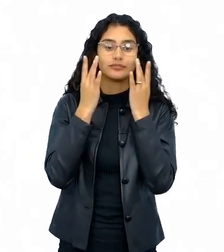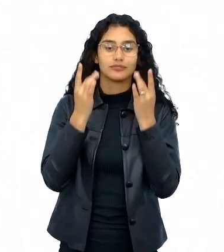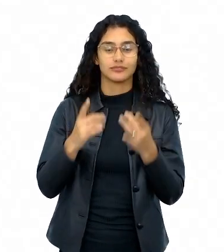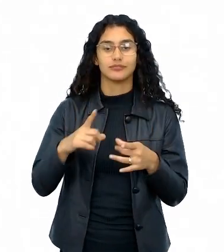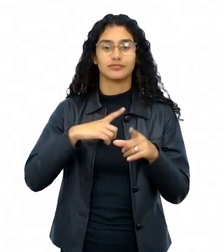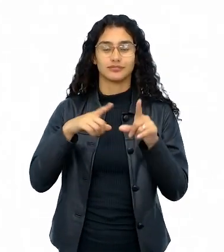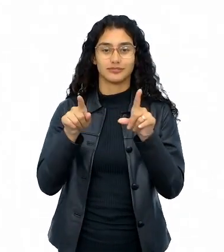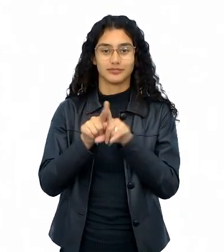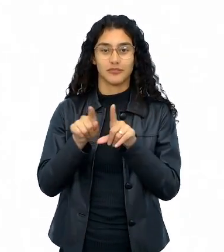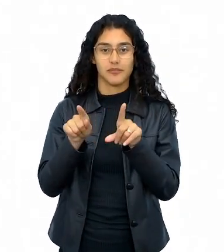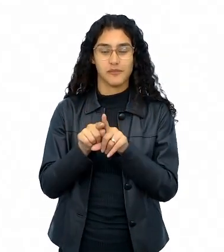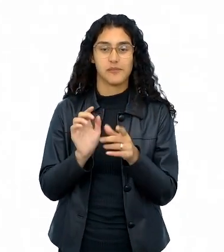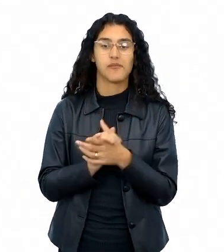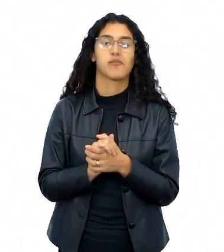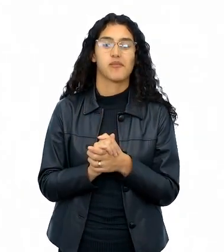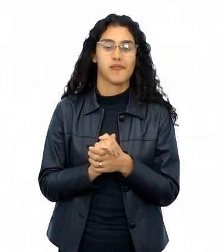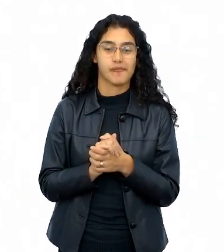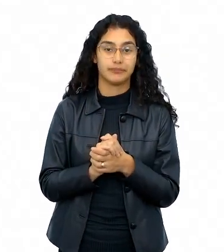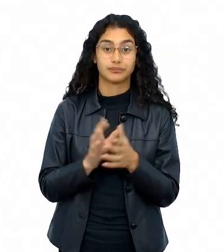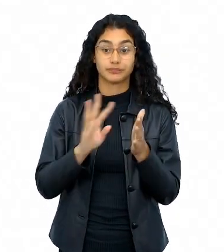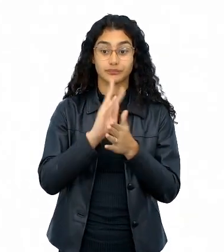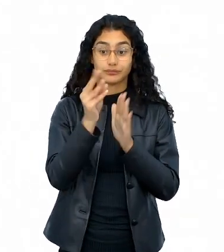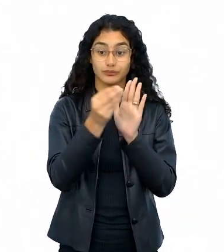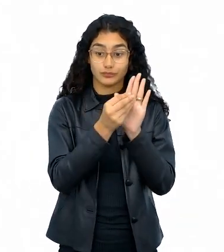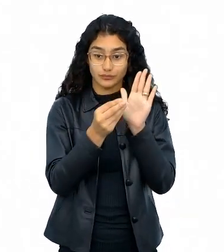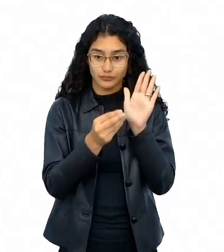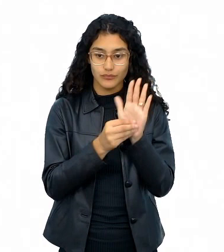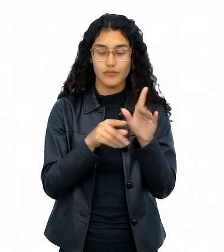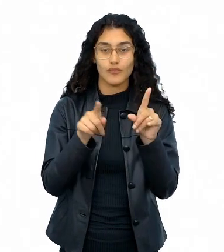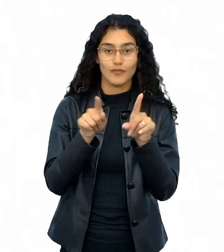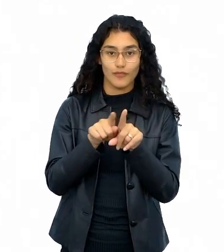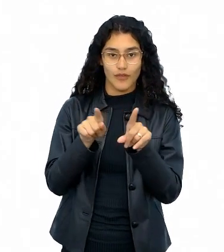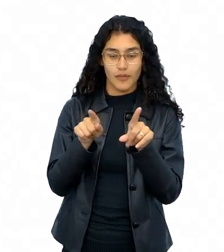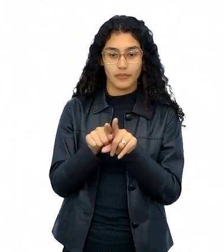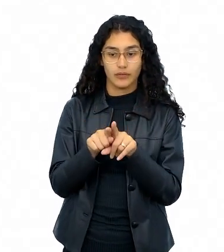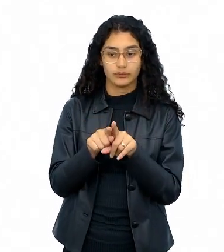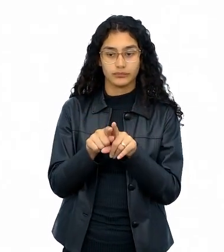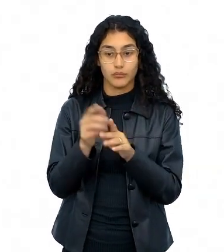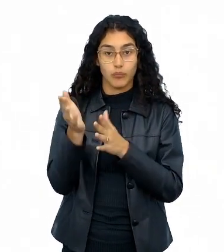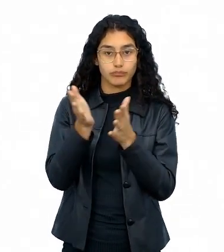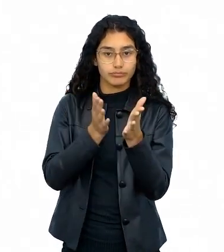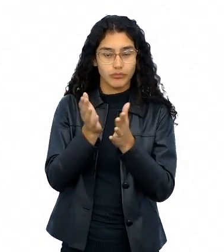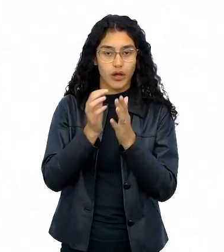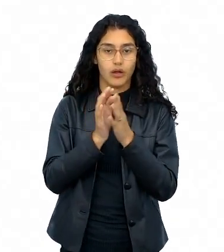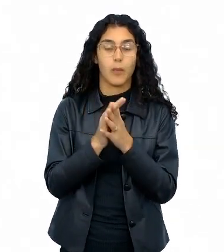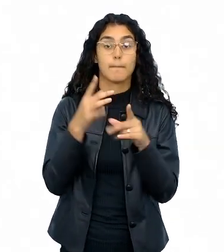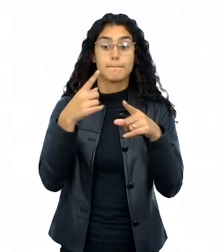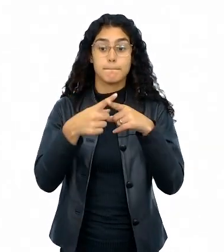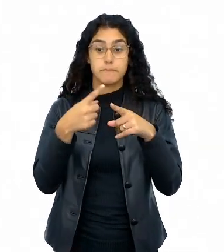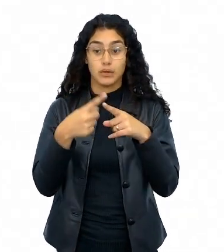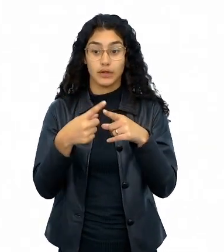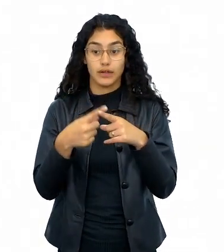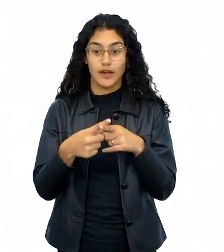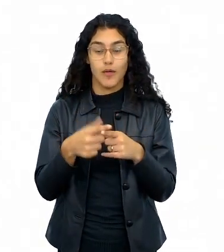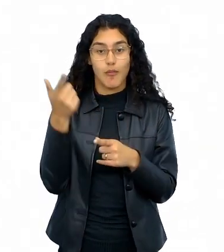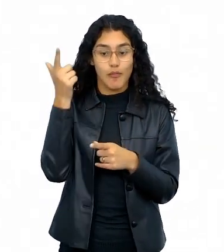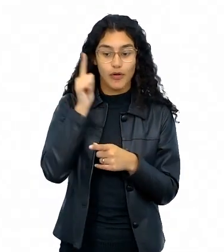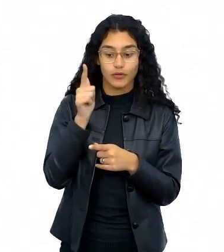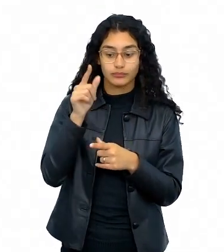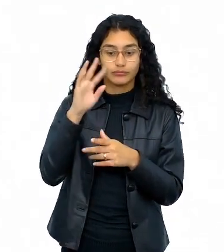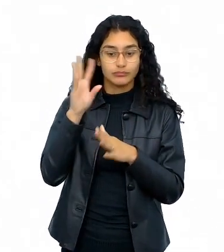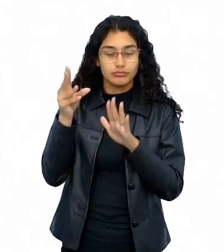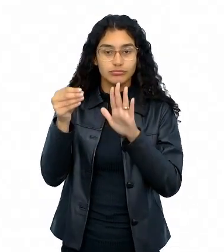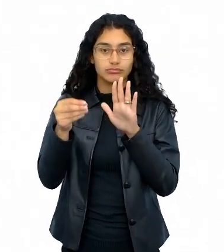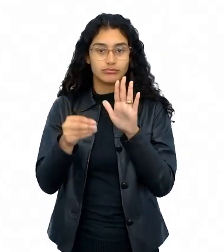números inteiros positivos, e coloca num intervalo. Por quê? Para poder construir a